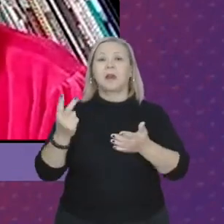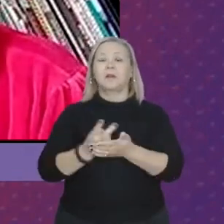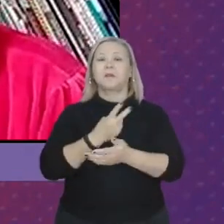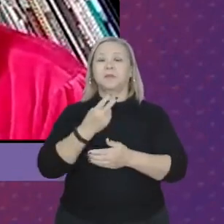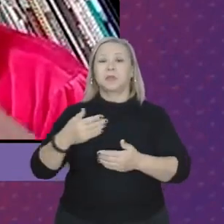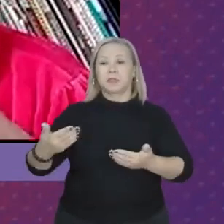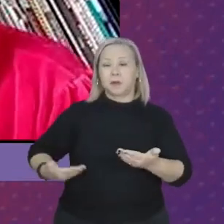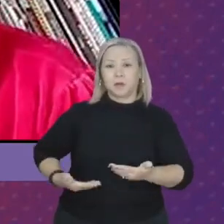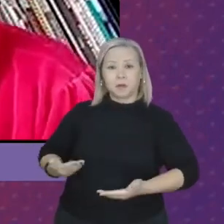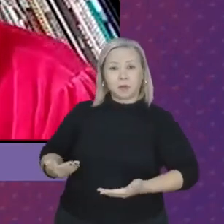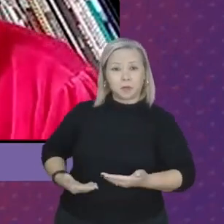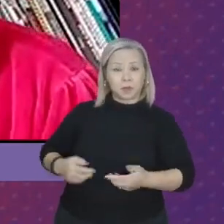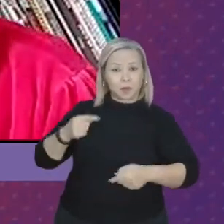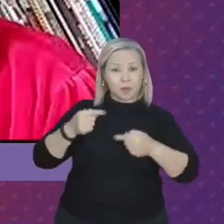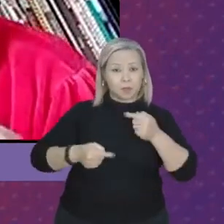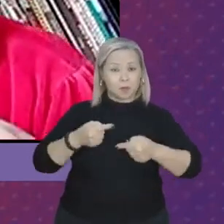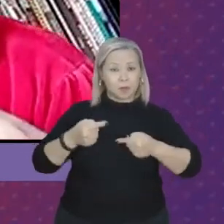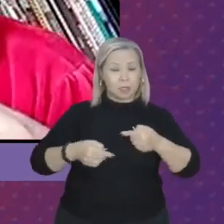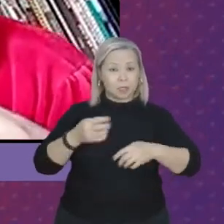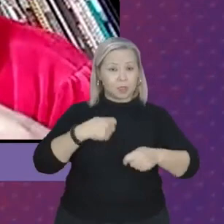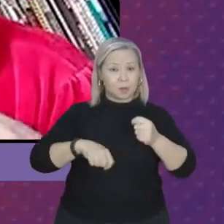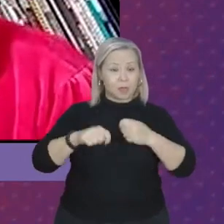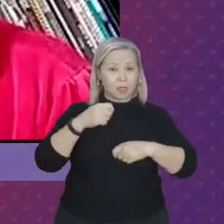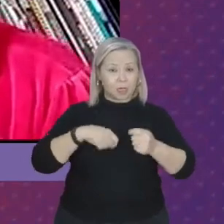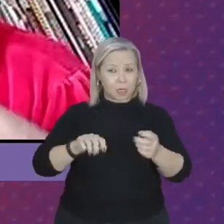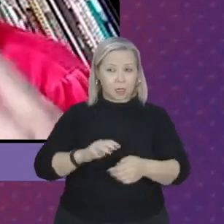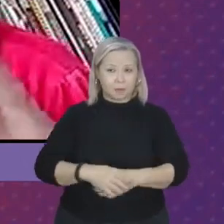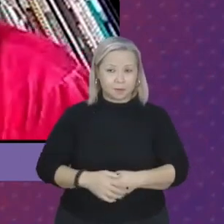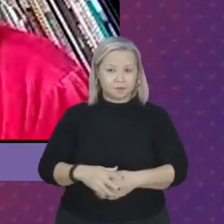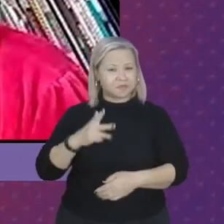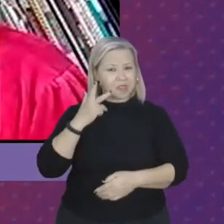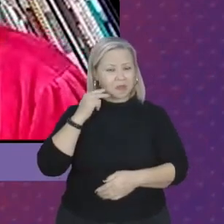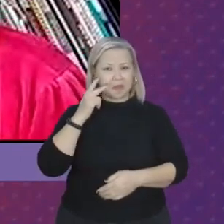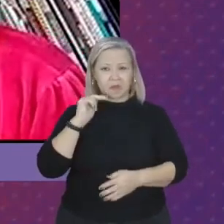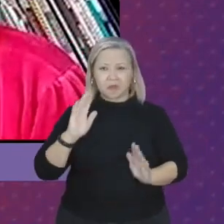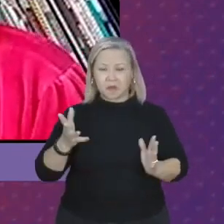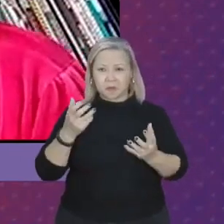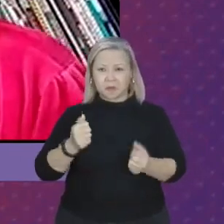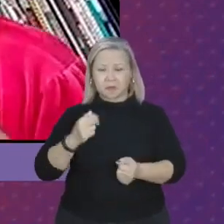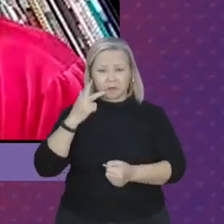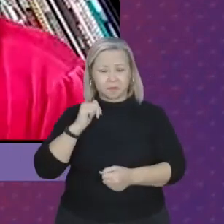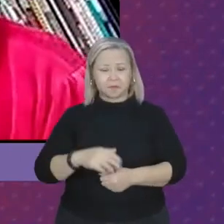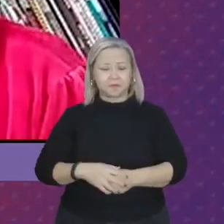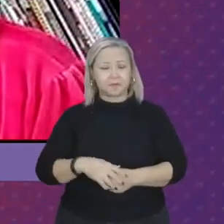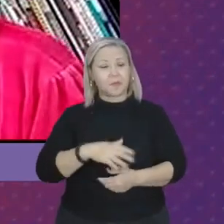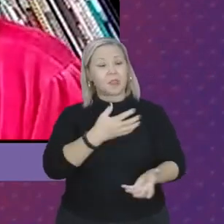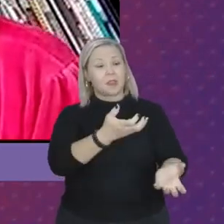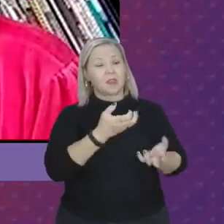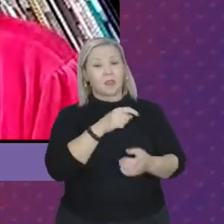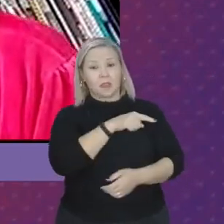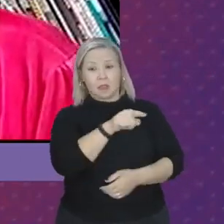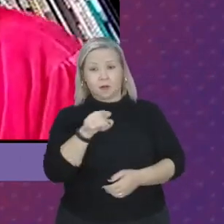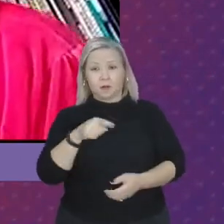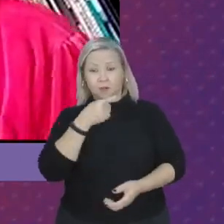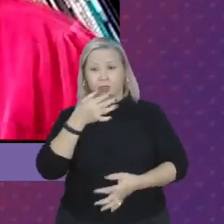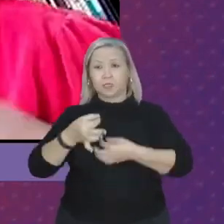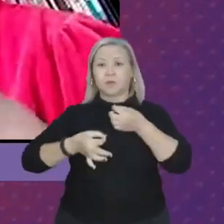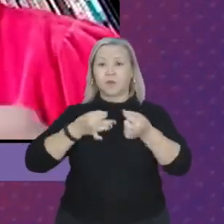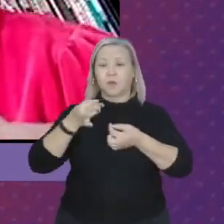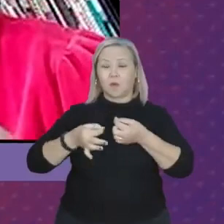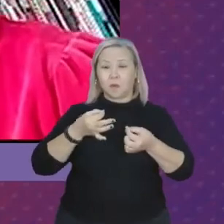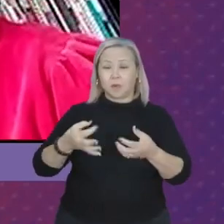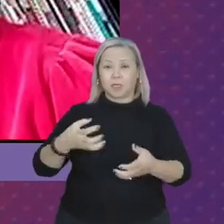políticas ao mercado se intensificou muito. Eu gostaria que vocês comentassem essa situação, considerando especialmente